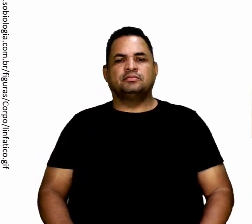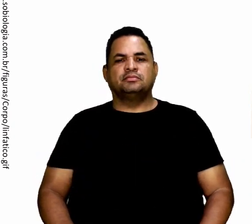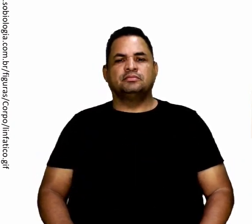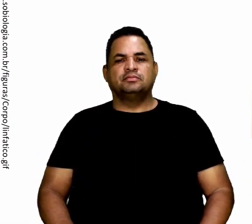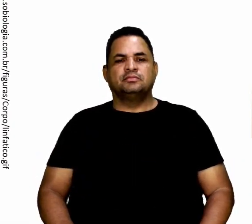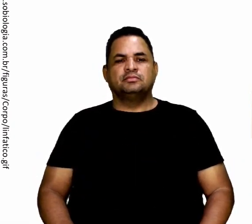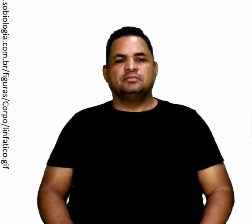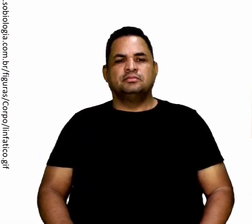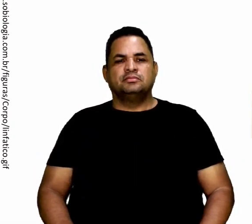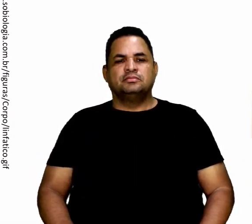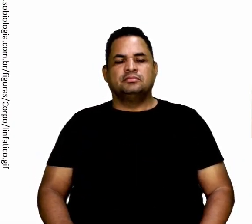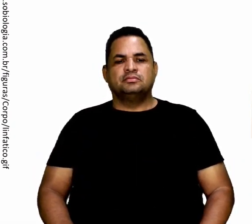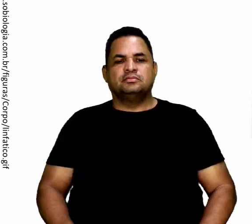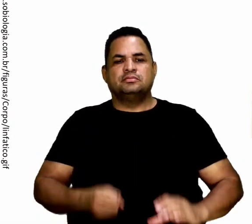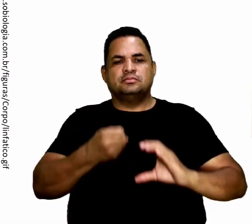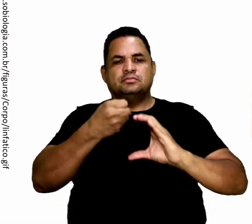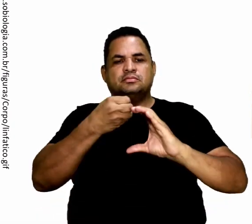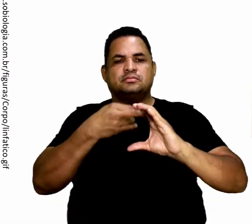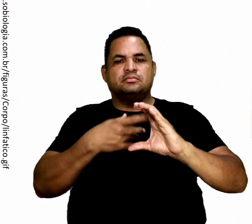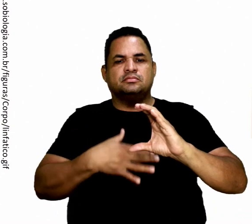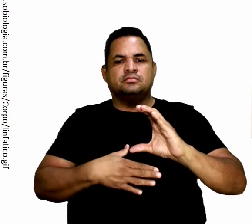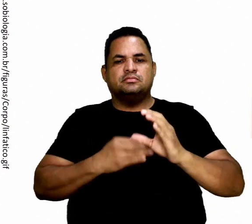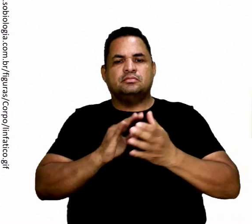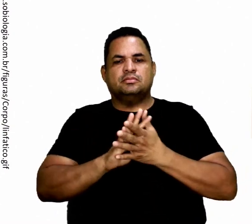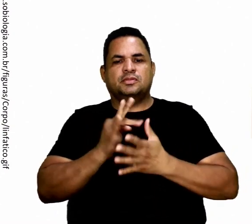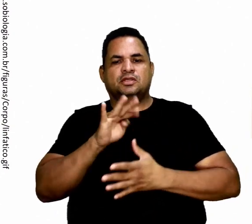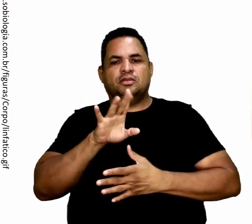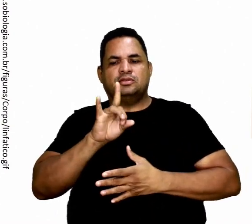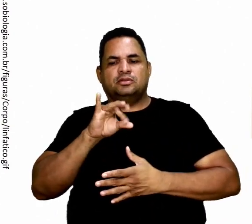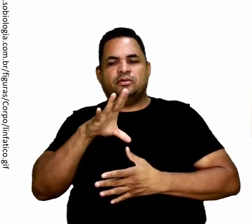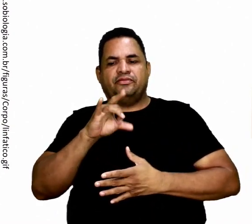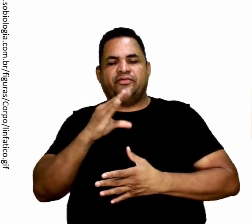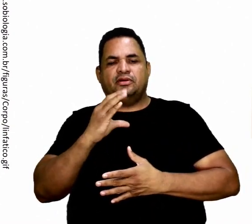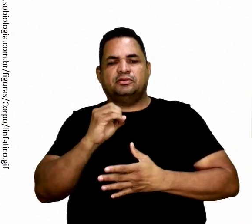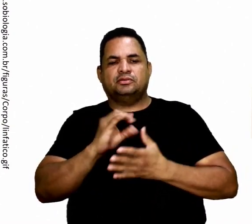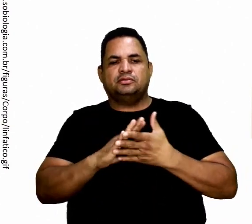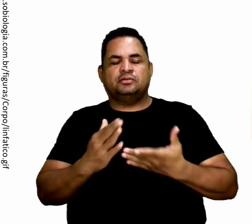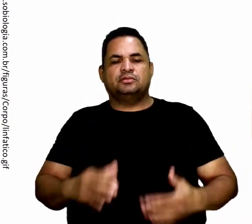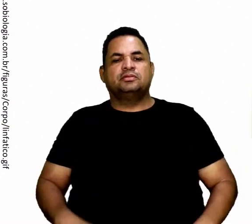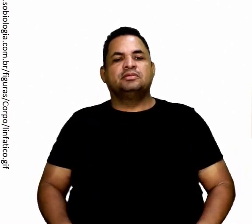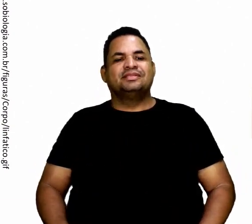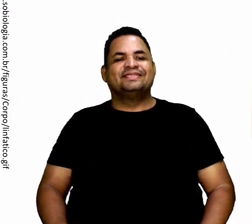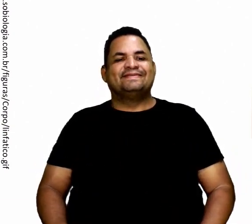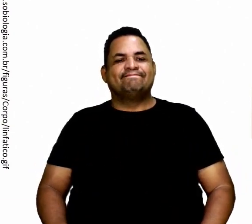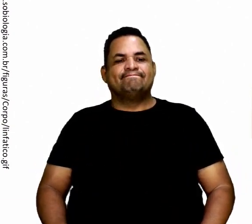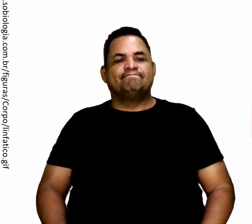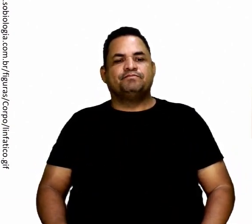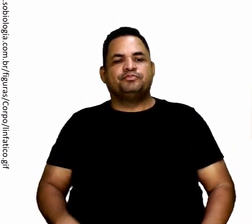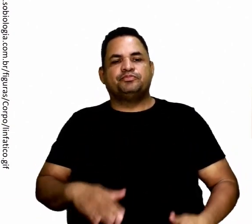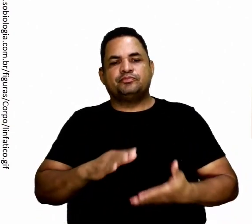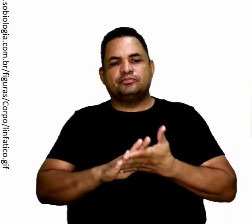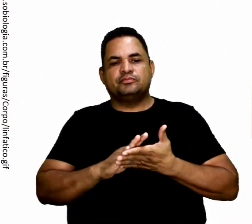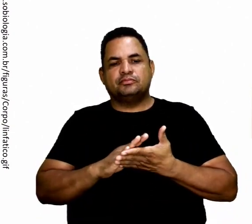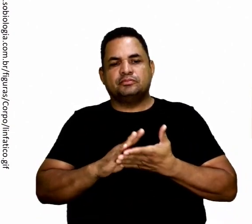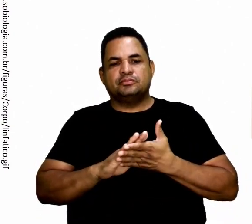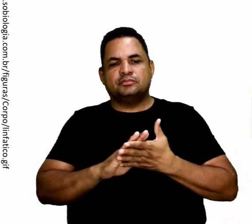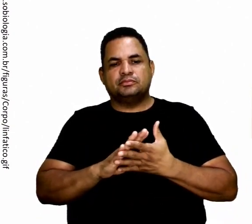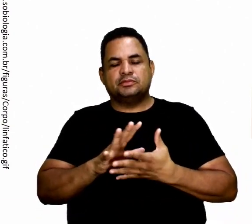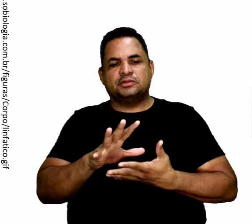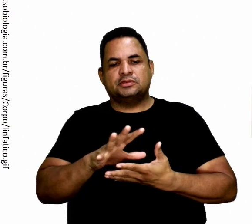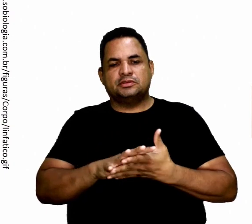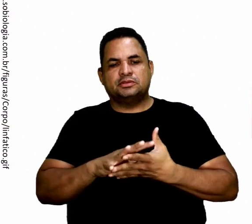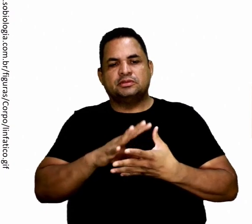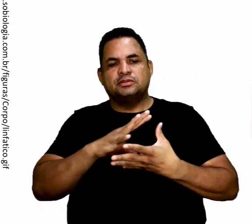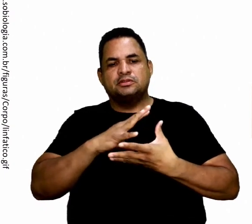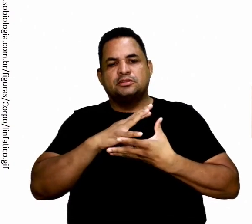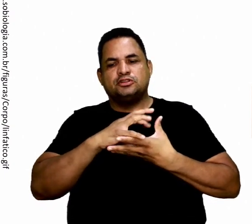Seguindo. E as funções desse tecido linfático, galera? Eles têm a função de remover, né, as